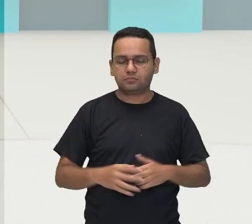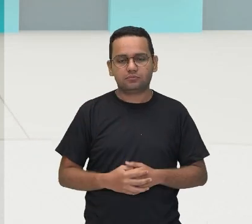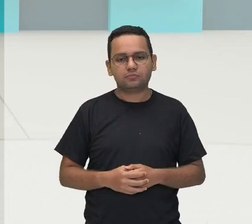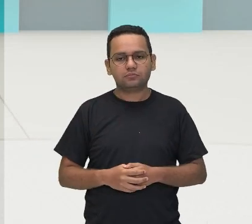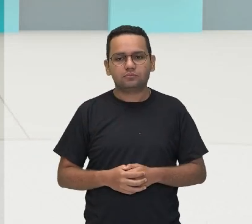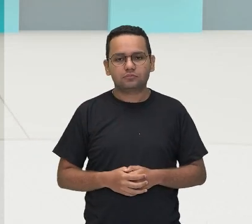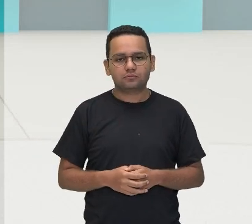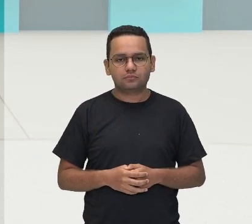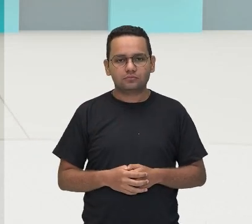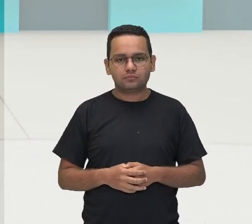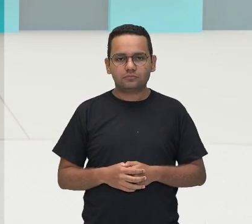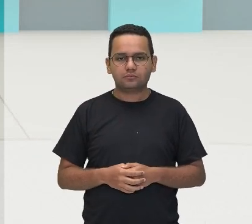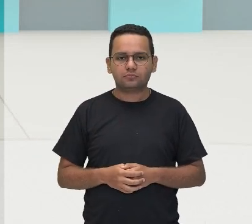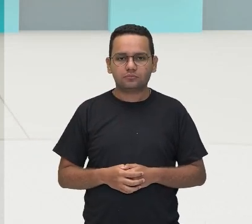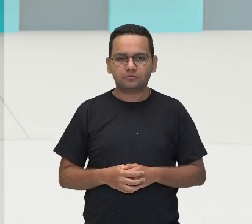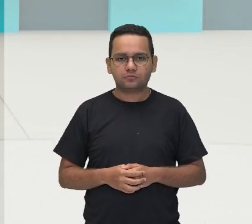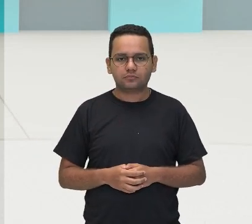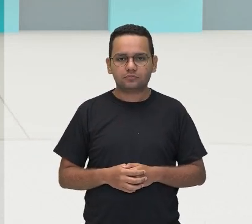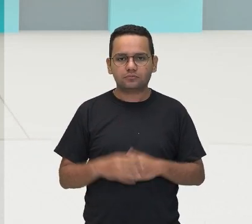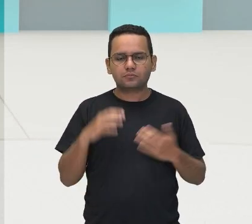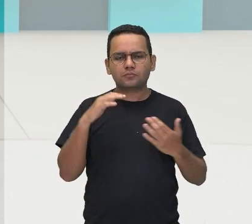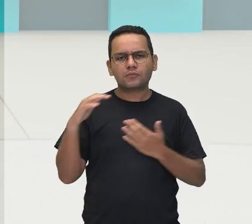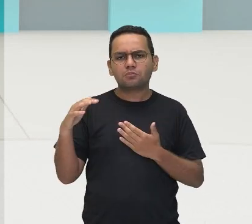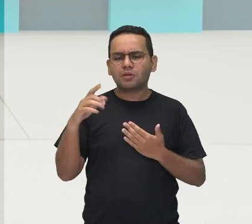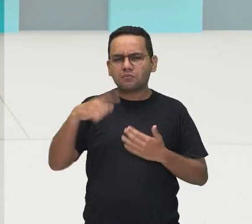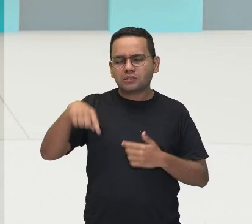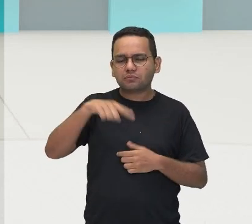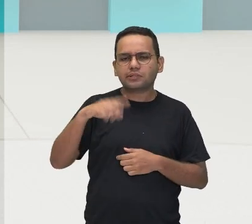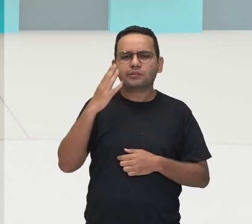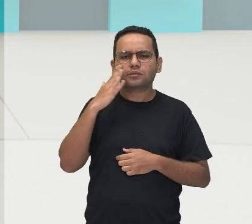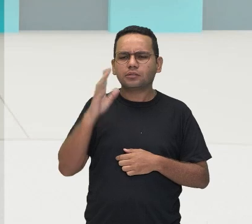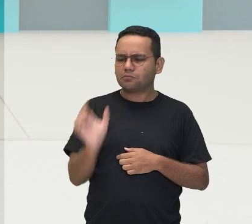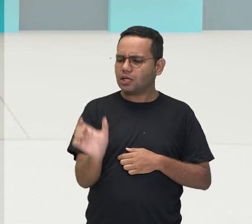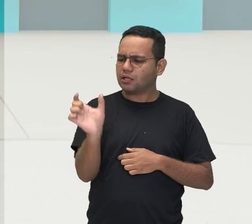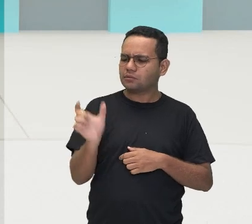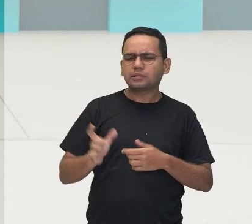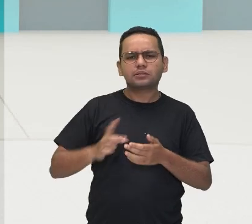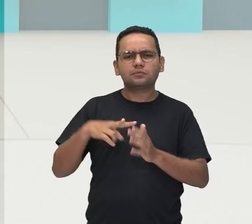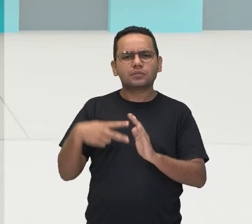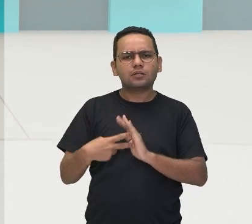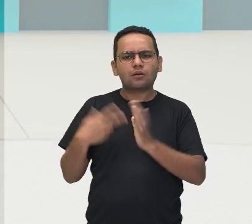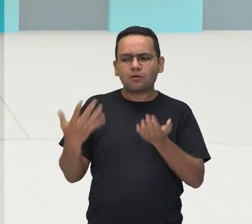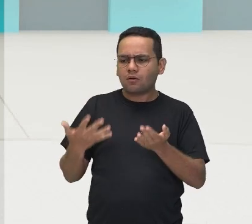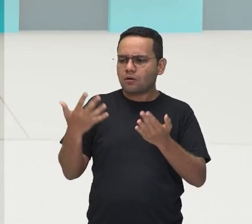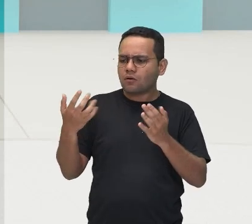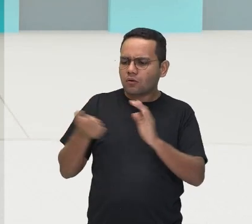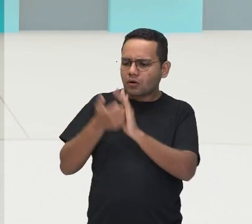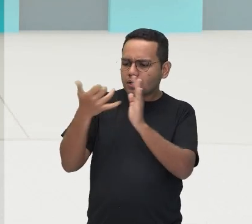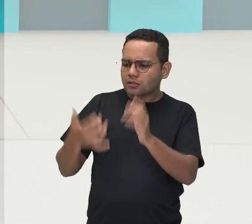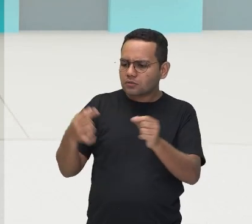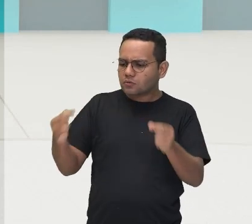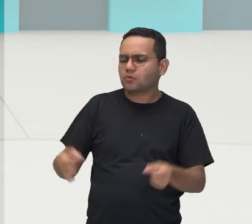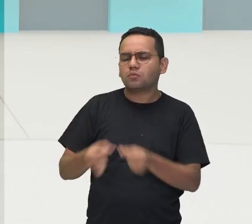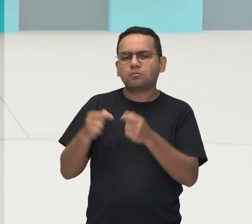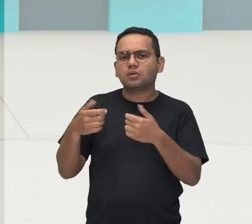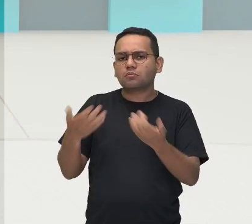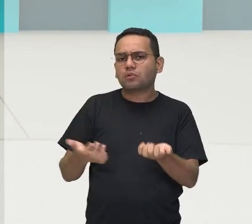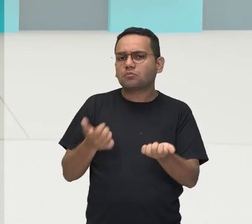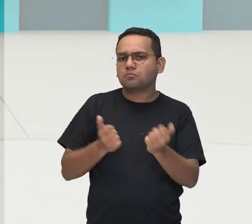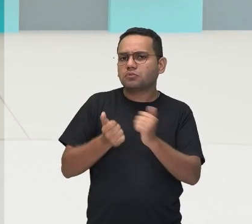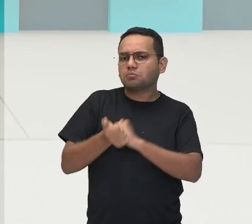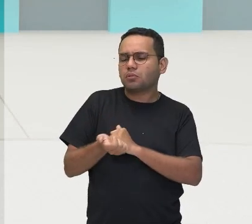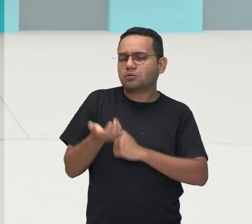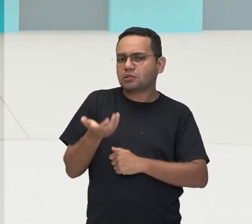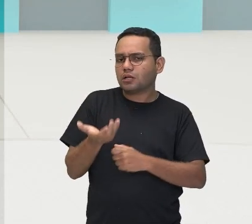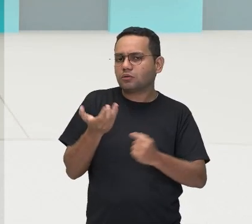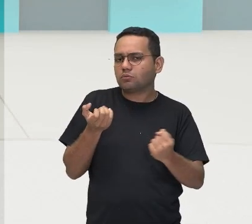primeiro entender o que de fato são lutas, o que é que caracteriza, né, esse esporte, isso que nós conhecemos como lutas.